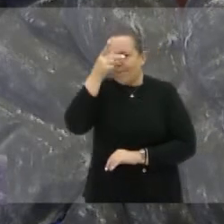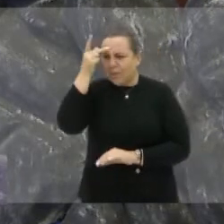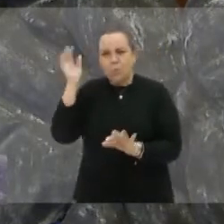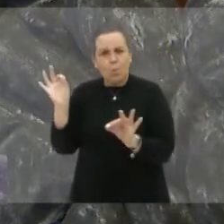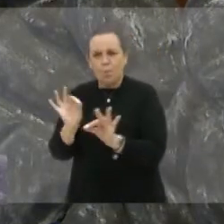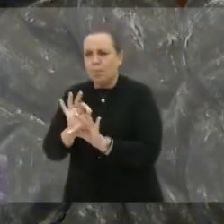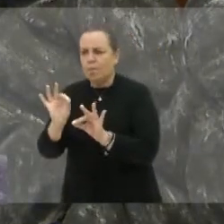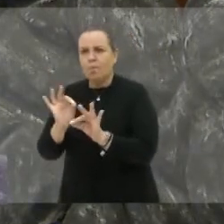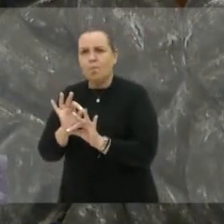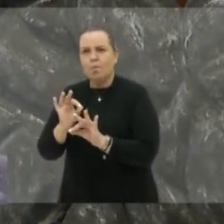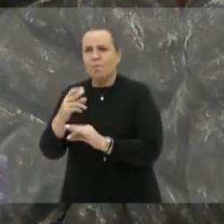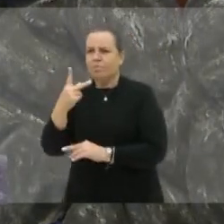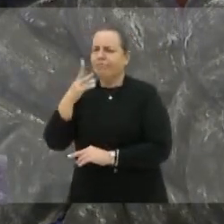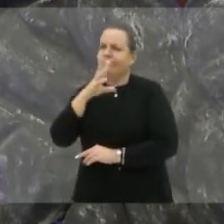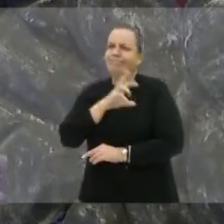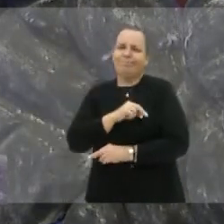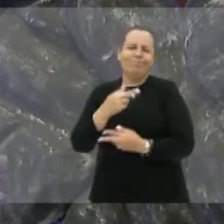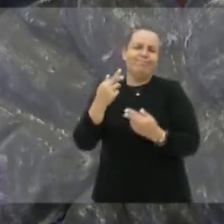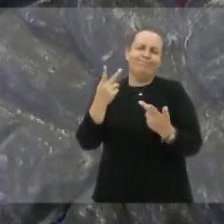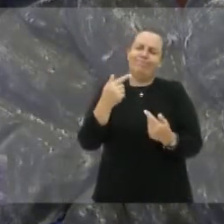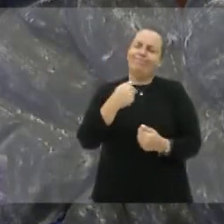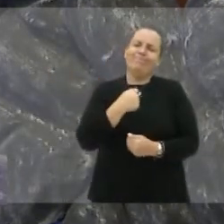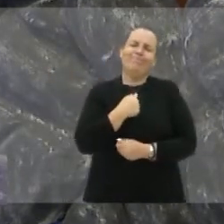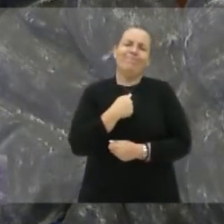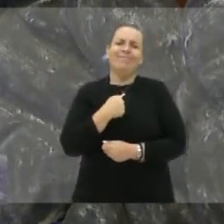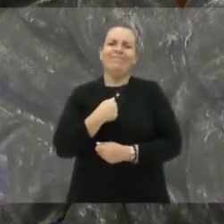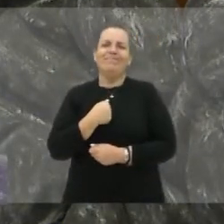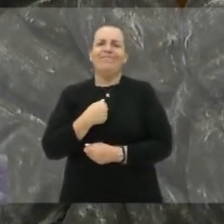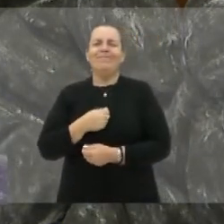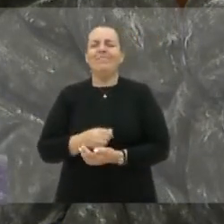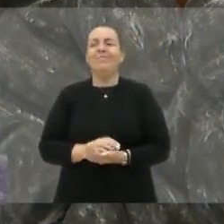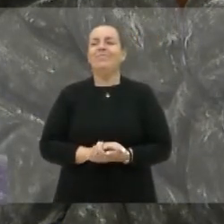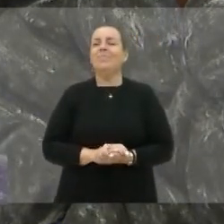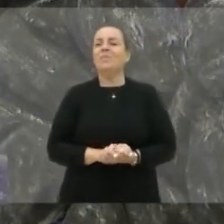Ninguém te ama como eu.